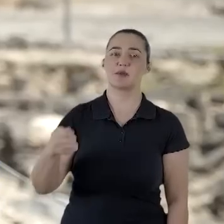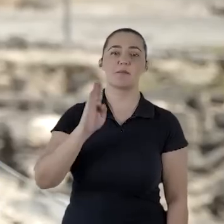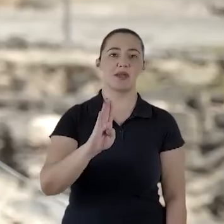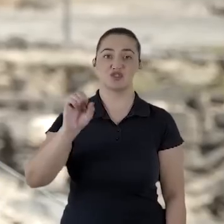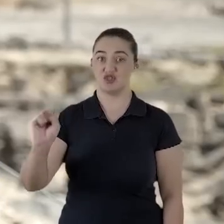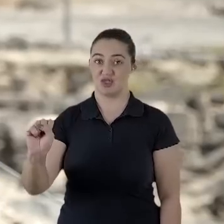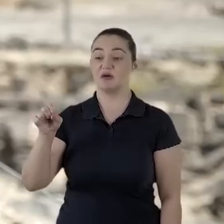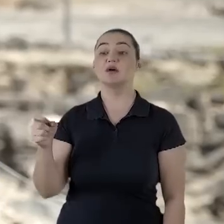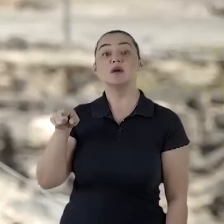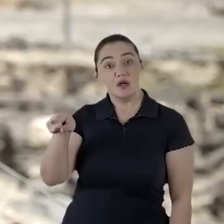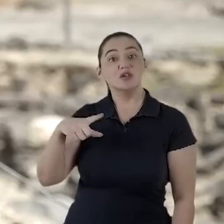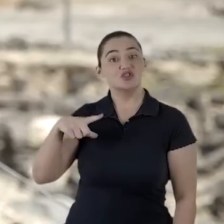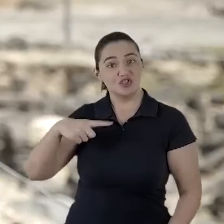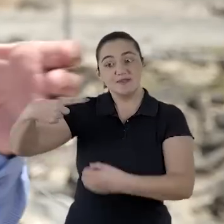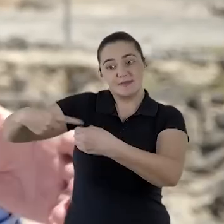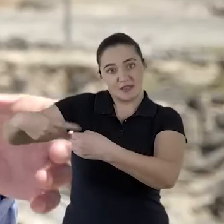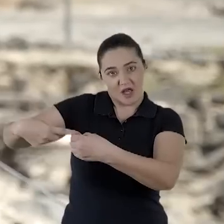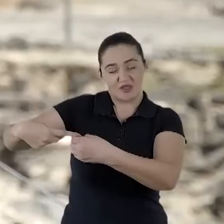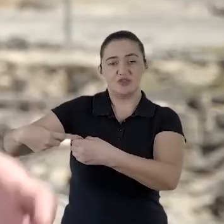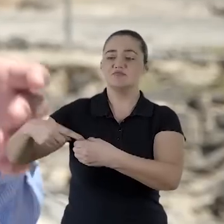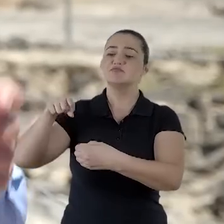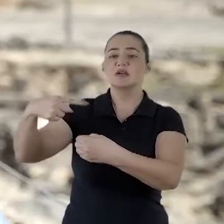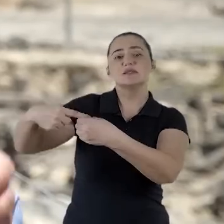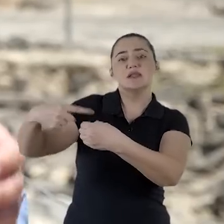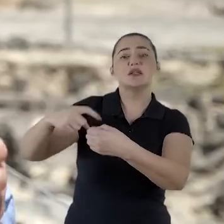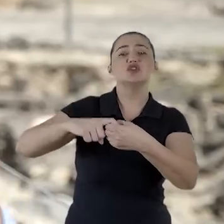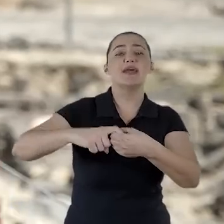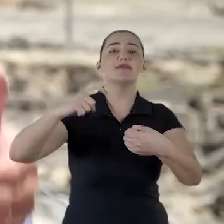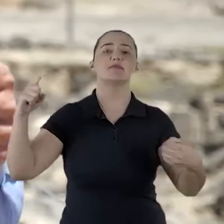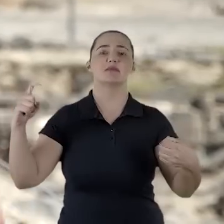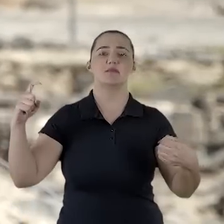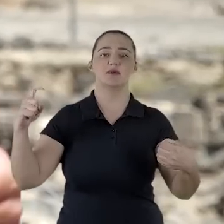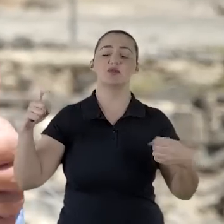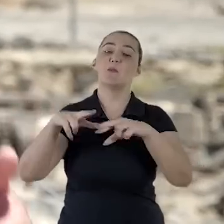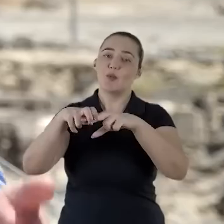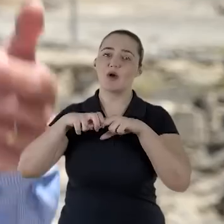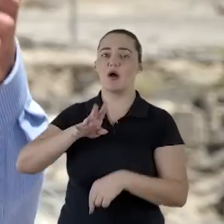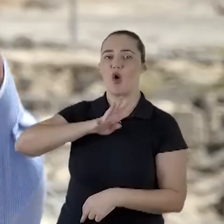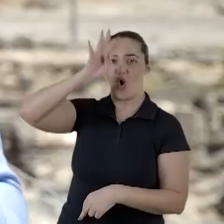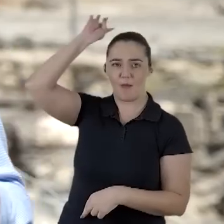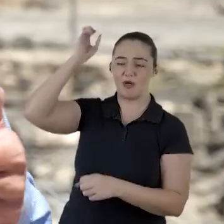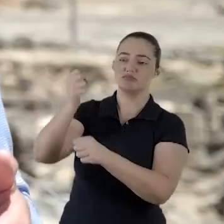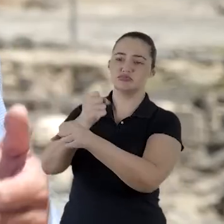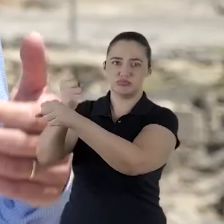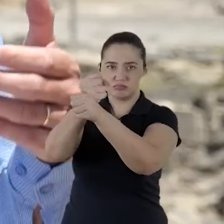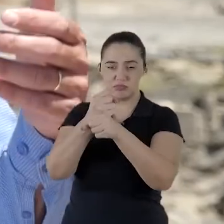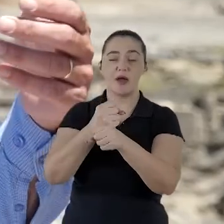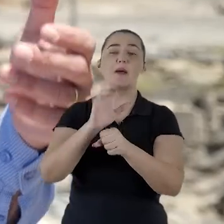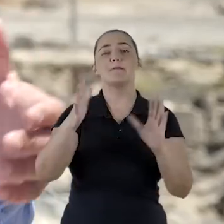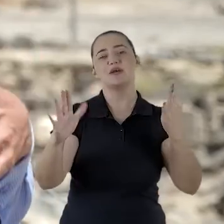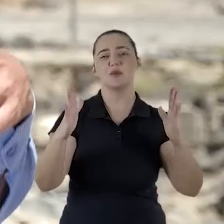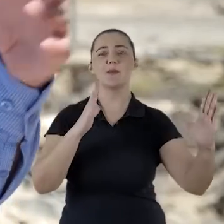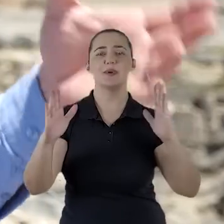E eles ganharam o status de cidade independente por parte dos romanos no primeiro século antes